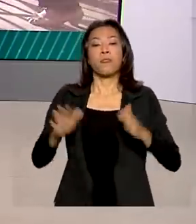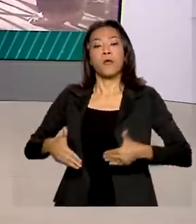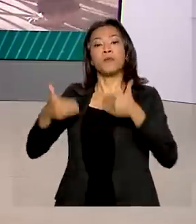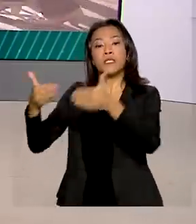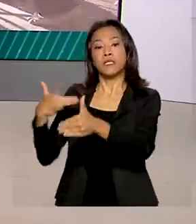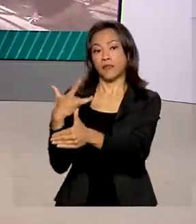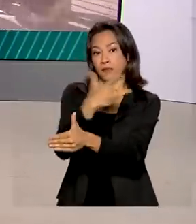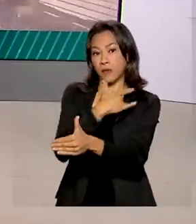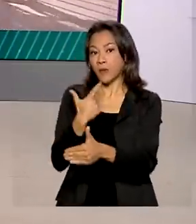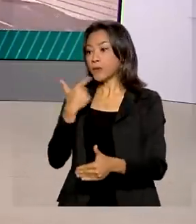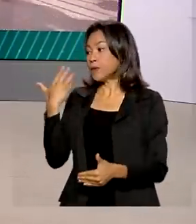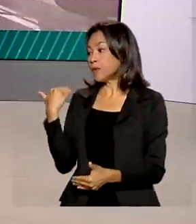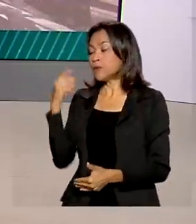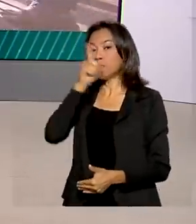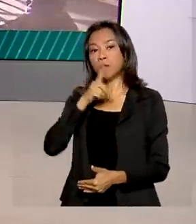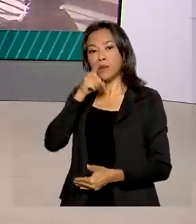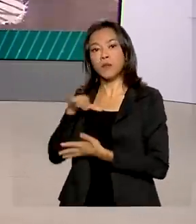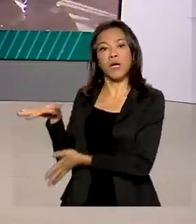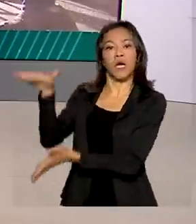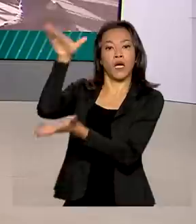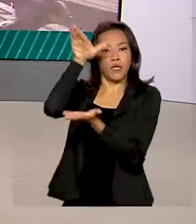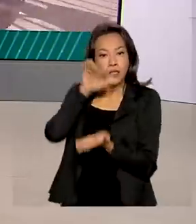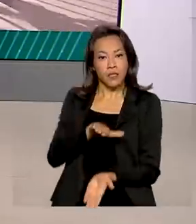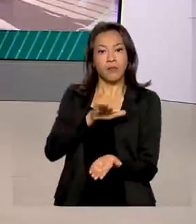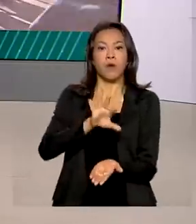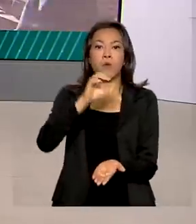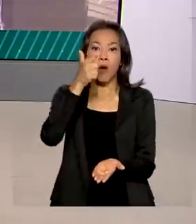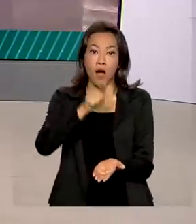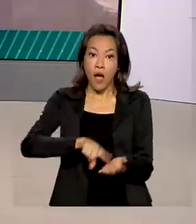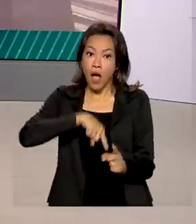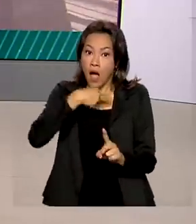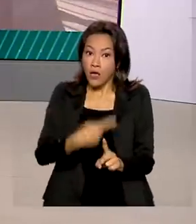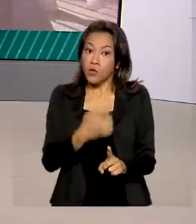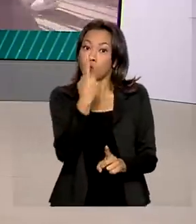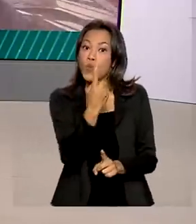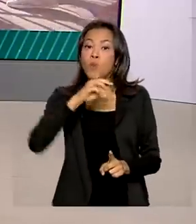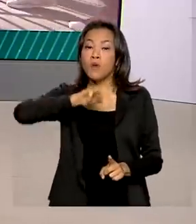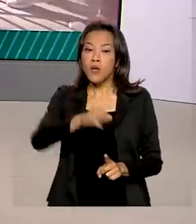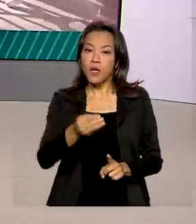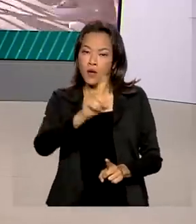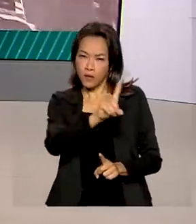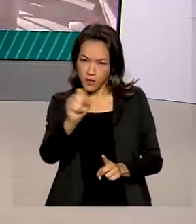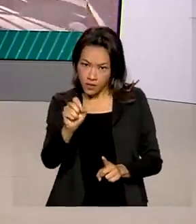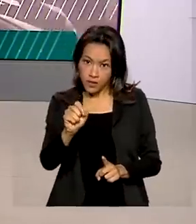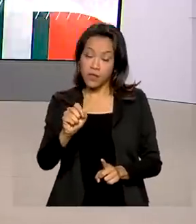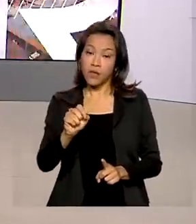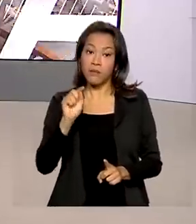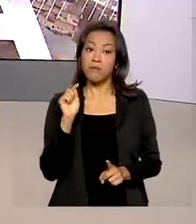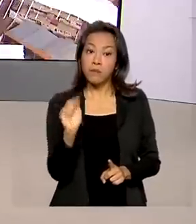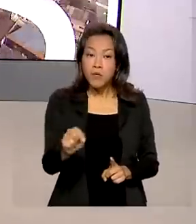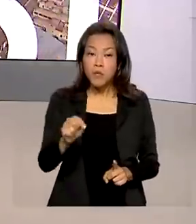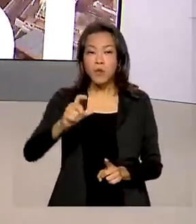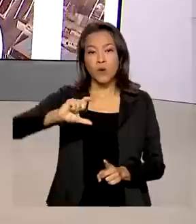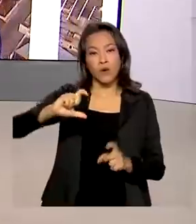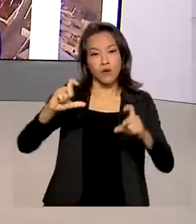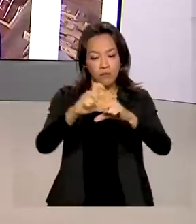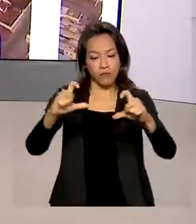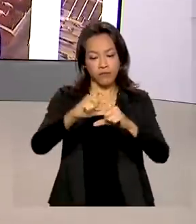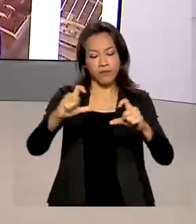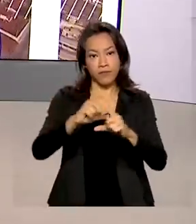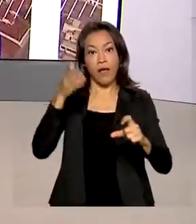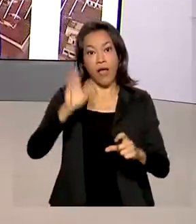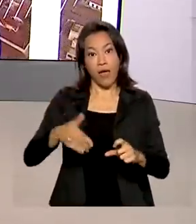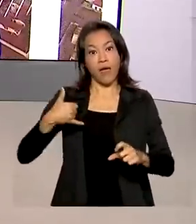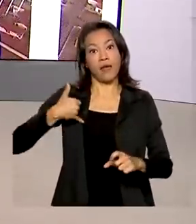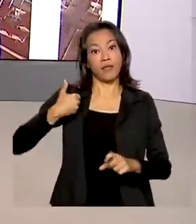domingo mais um lote de 1,1 milhão de doses do imunizante da Pfizer-BioNTech. As vacinas são para a população